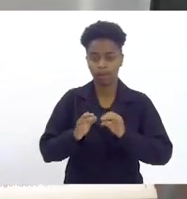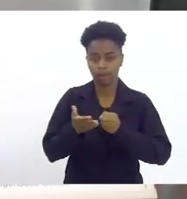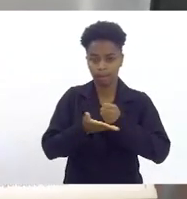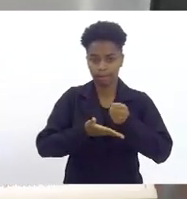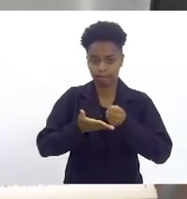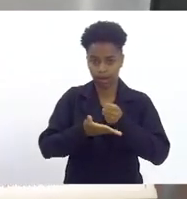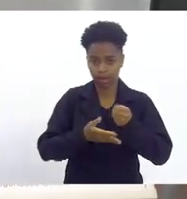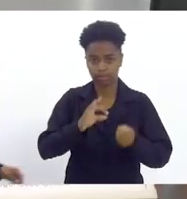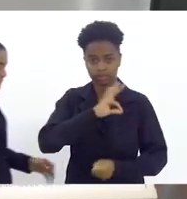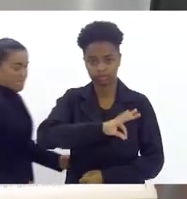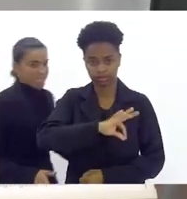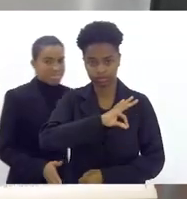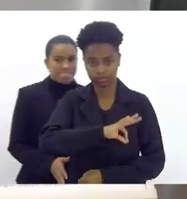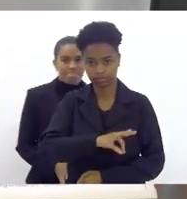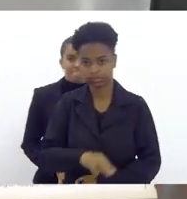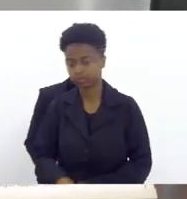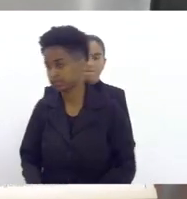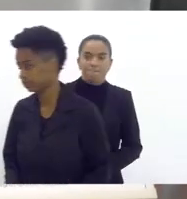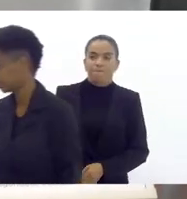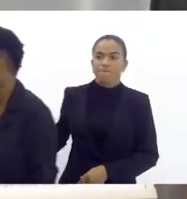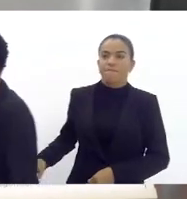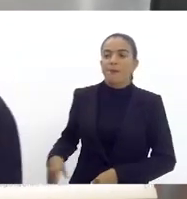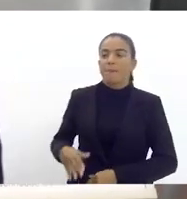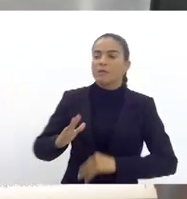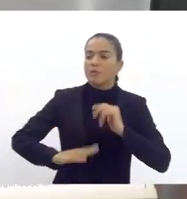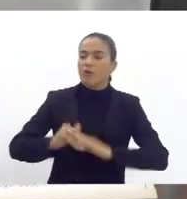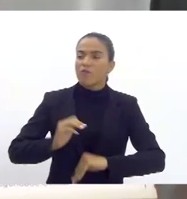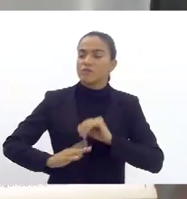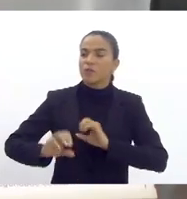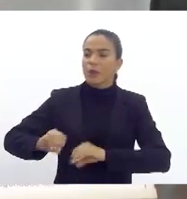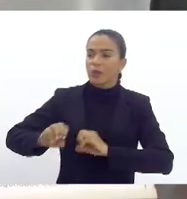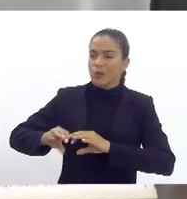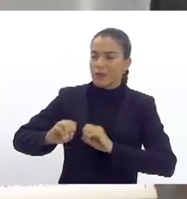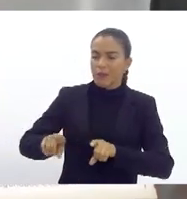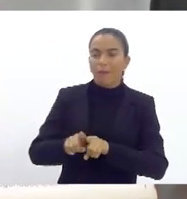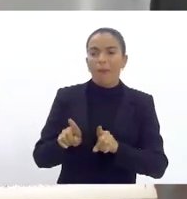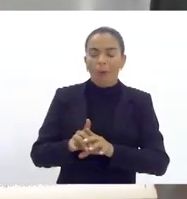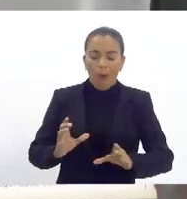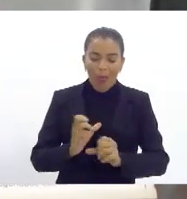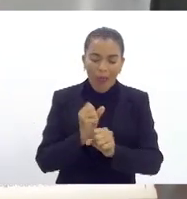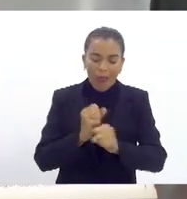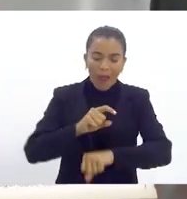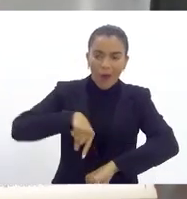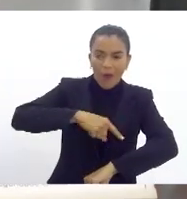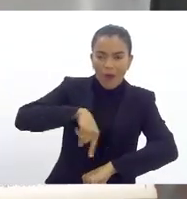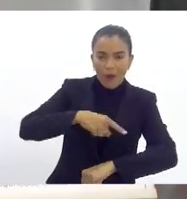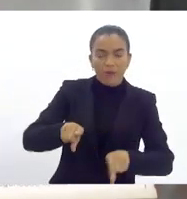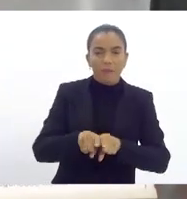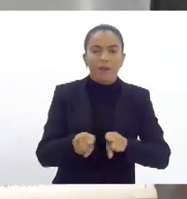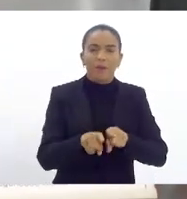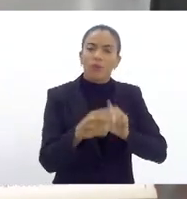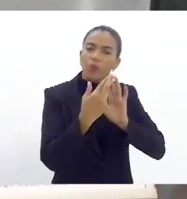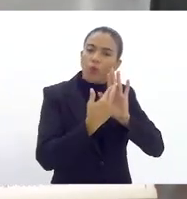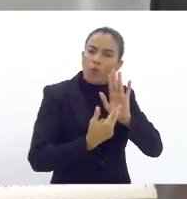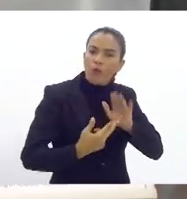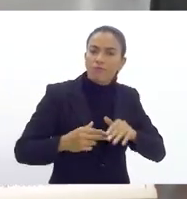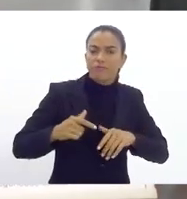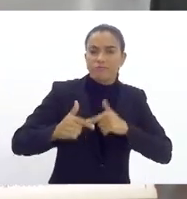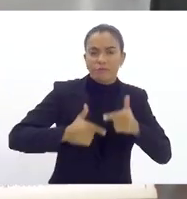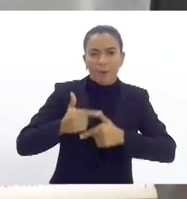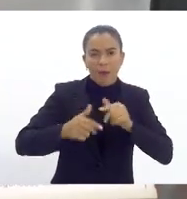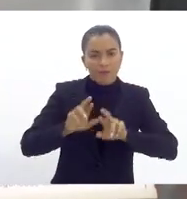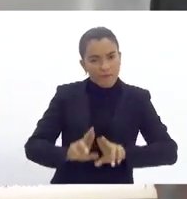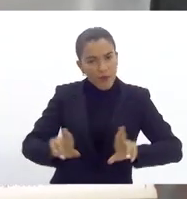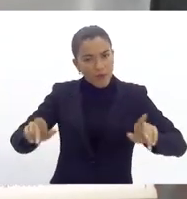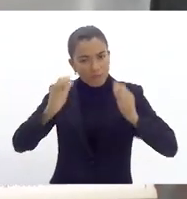para os profissionais docentes Talvez o estabelecimento de uma carga horária e de um regime de trabalho diferenciado